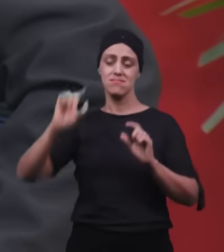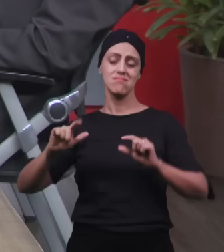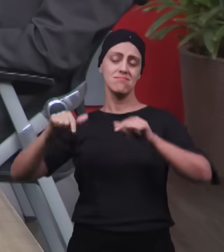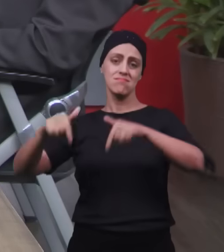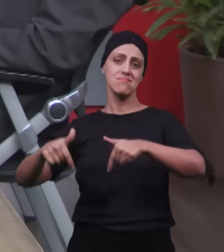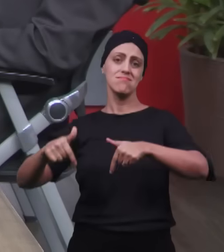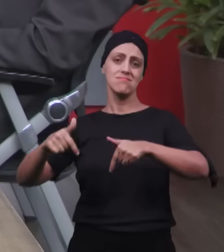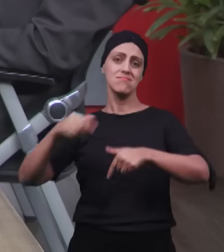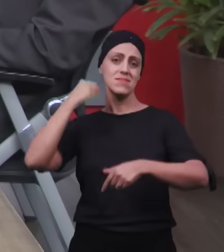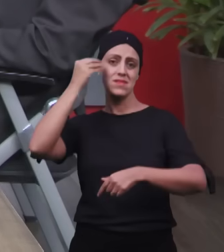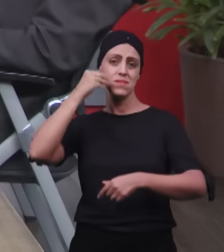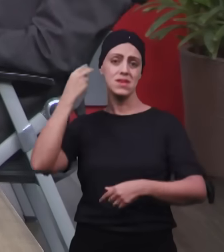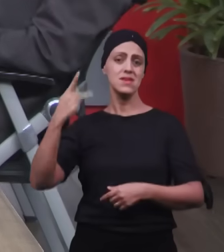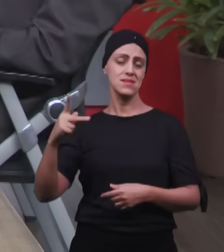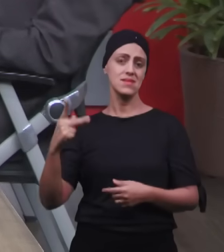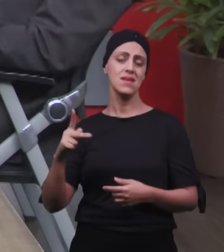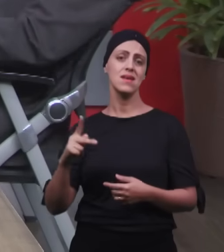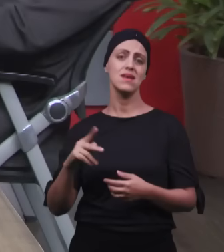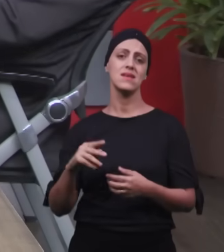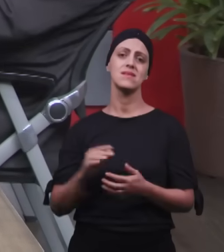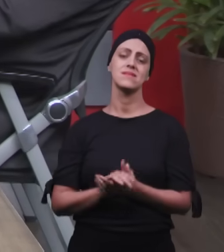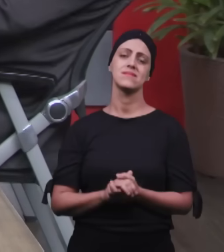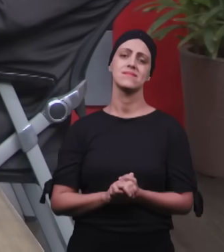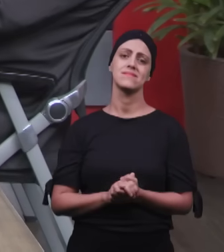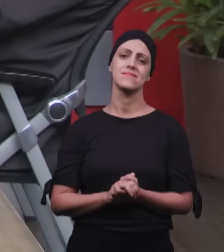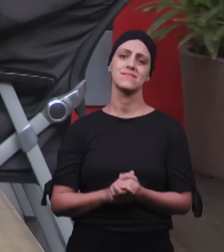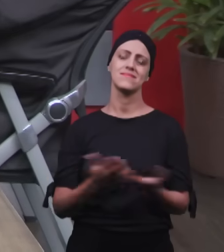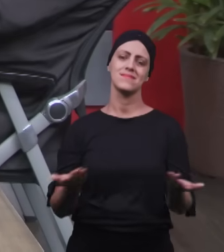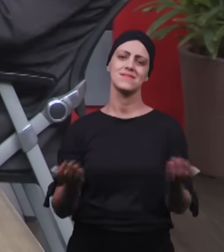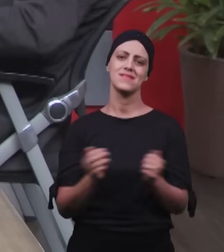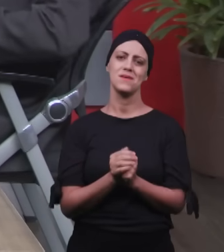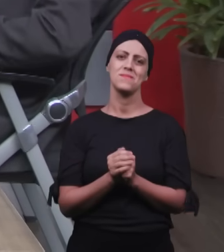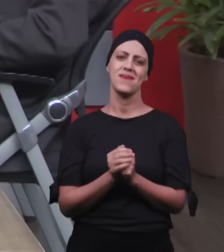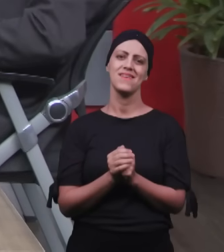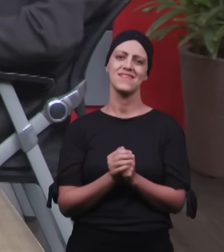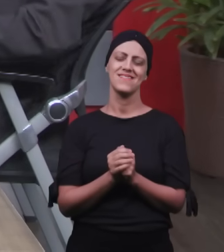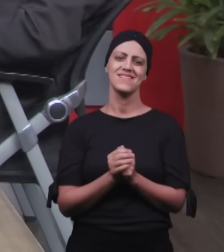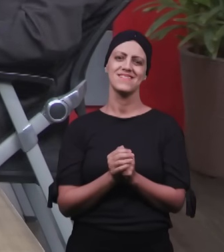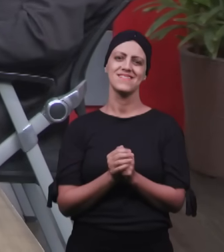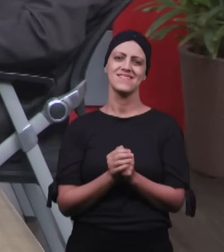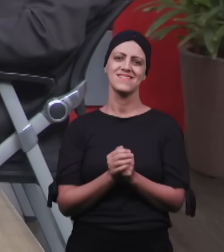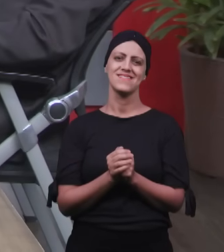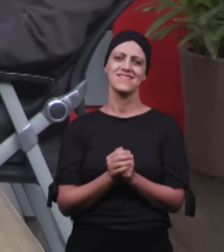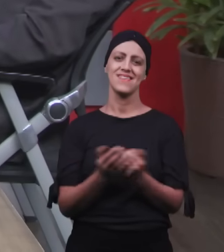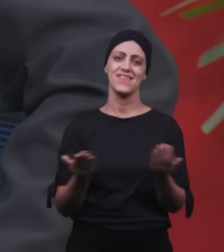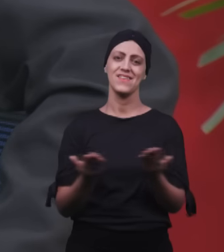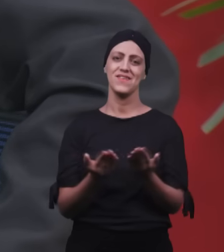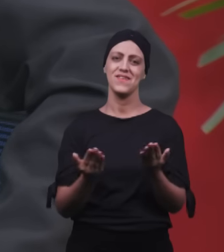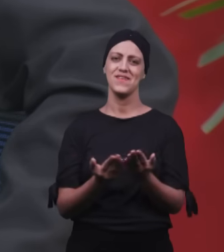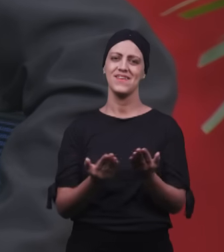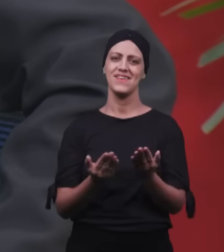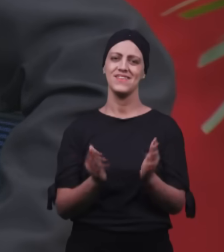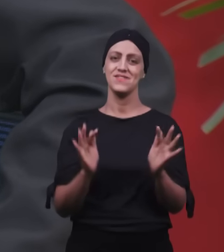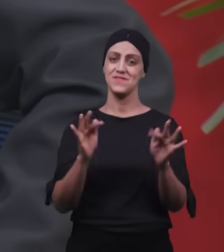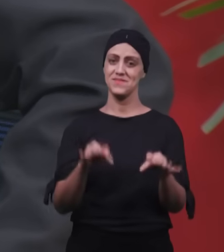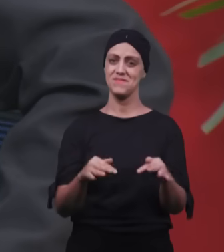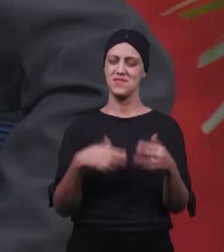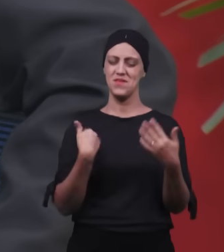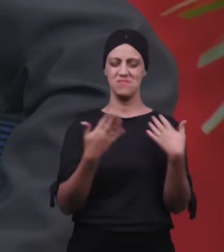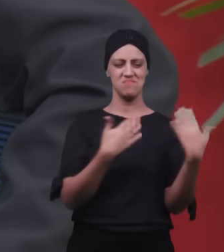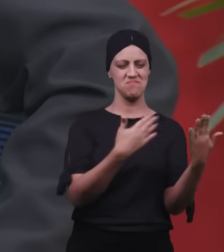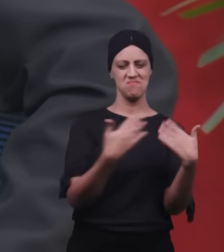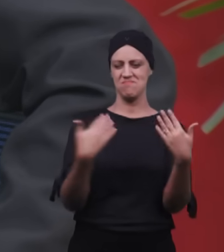tem uma experiência com você mais ou menos estamos encerrando aqui mais um programa conversa